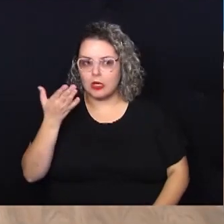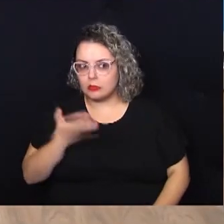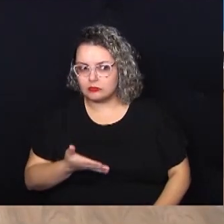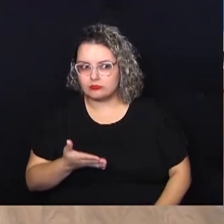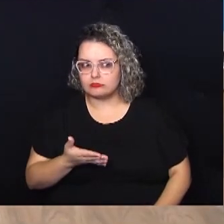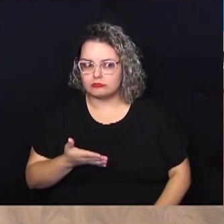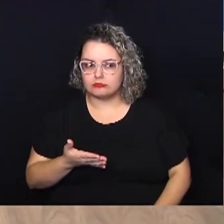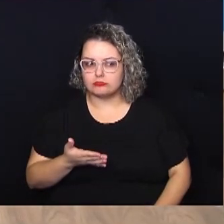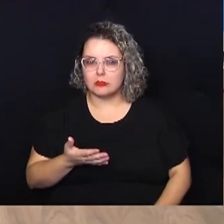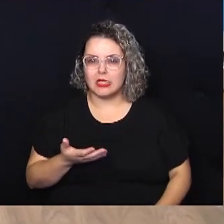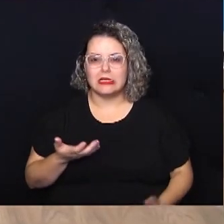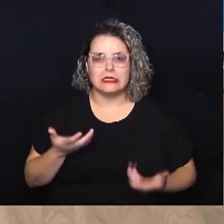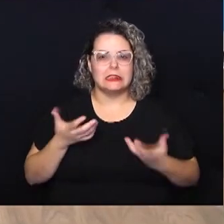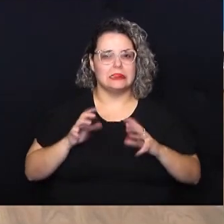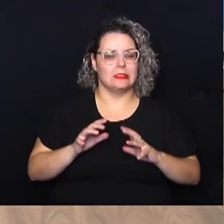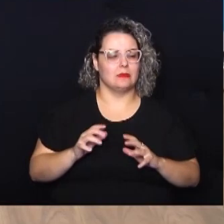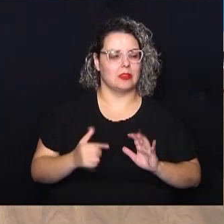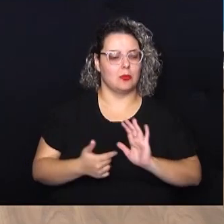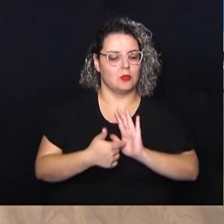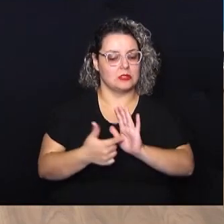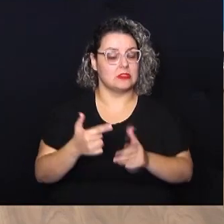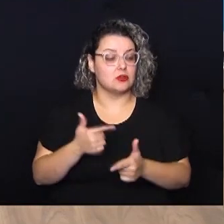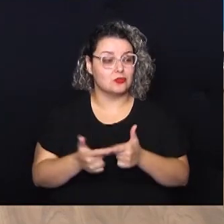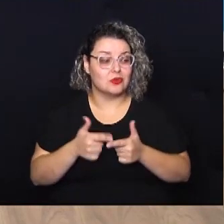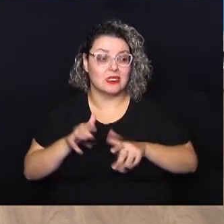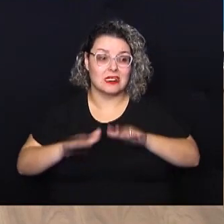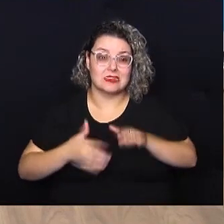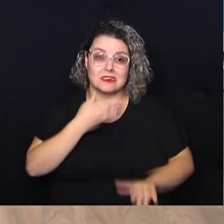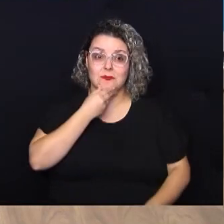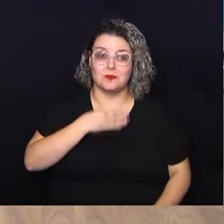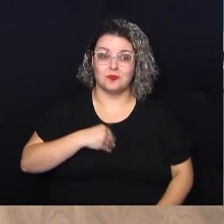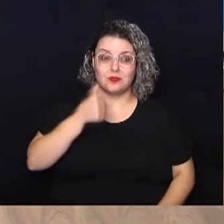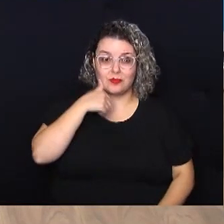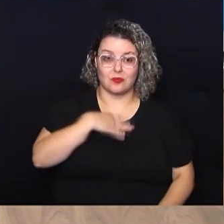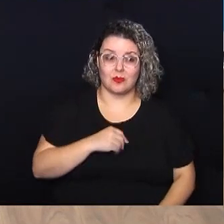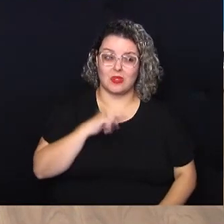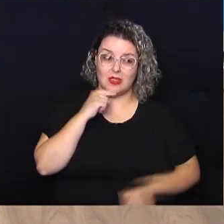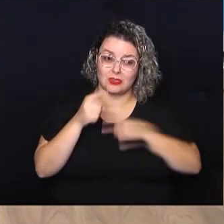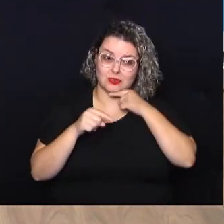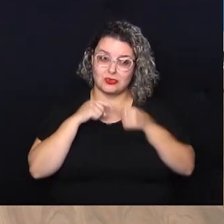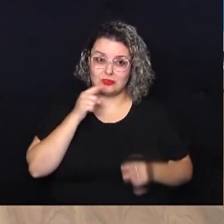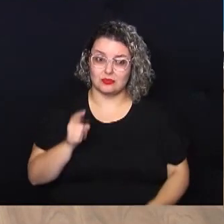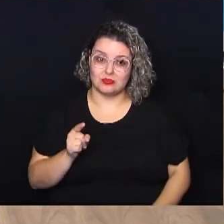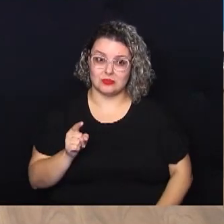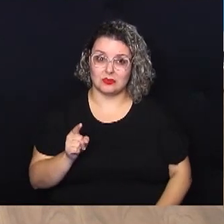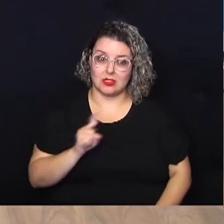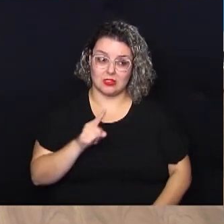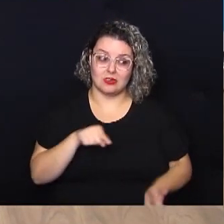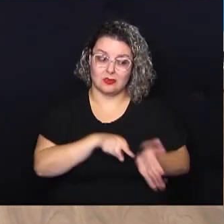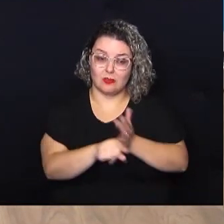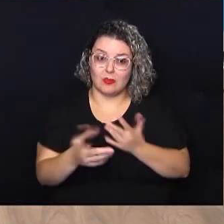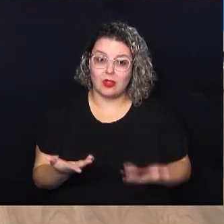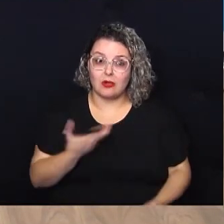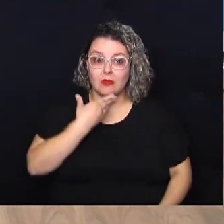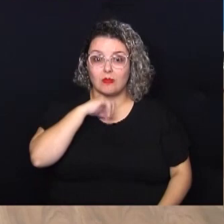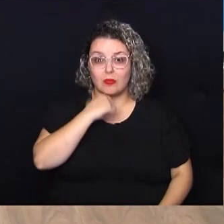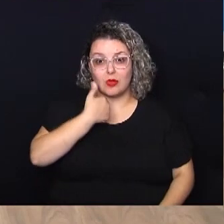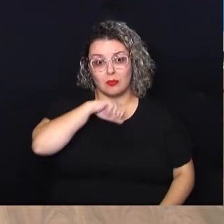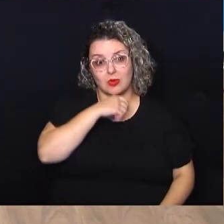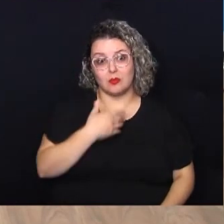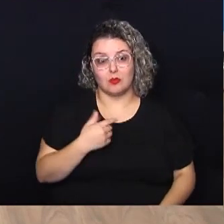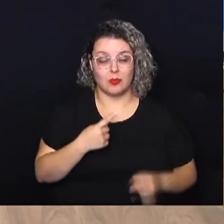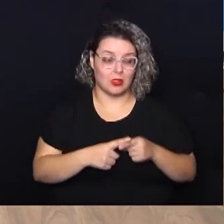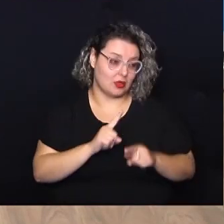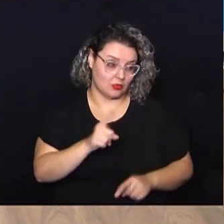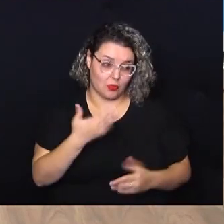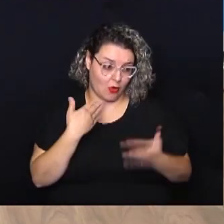quer expor algo para o filho, mas que muitas vezes o filho ele acaba tendo dúvidas e aí nem tira com o pai também, já que o pai não conversa sobre esse